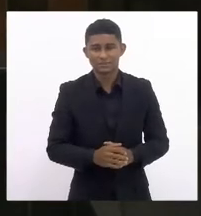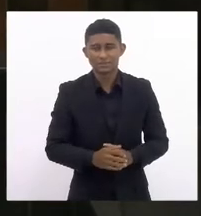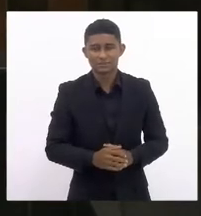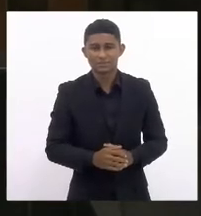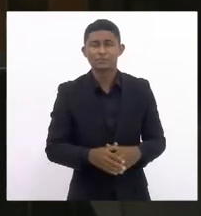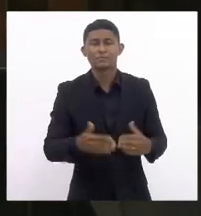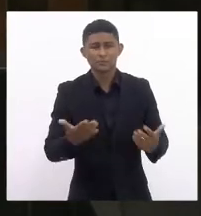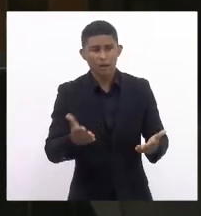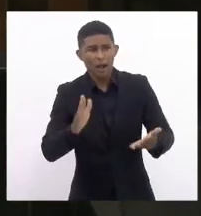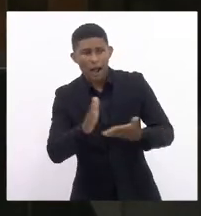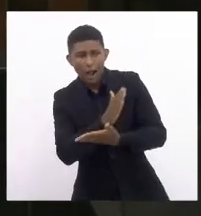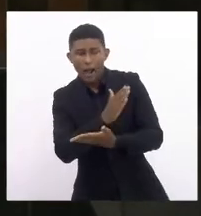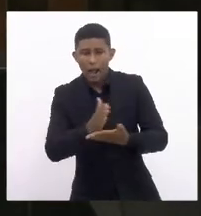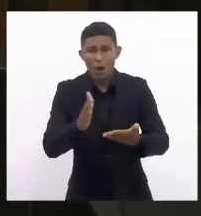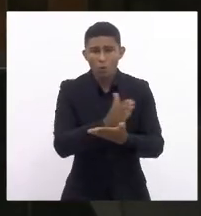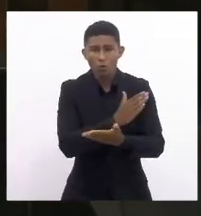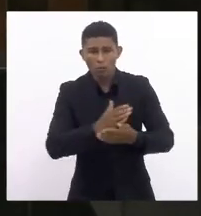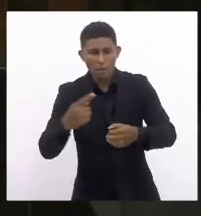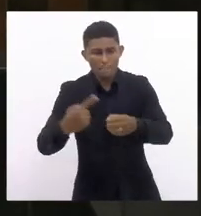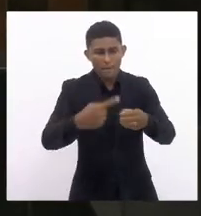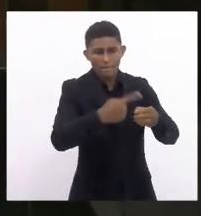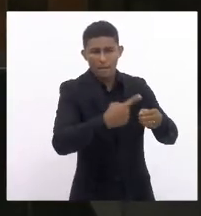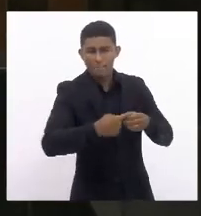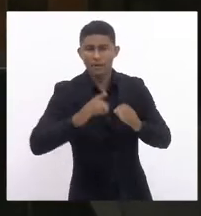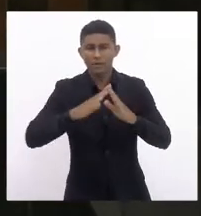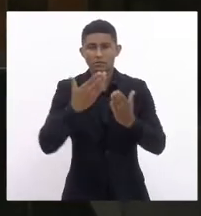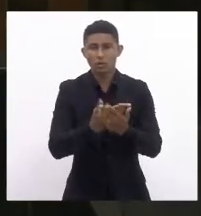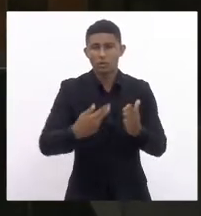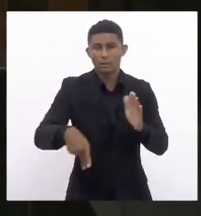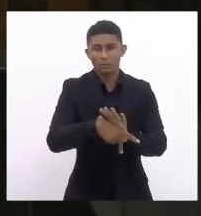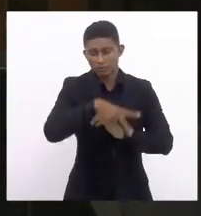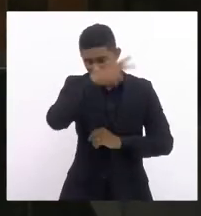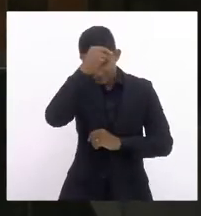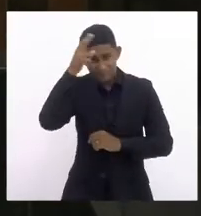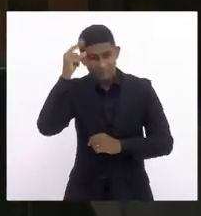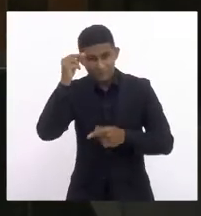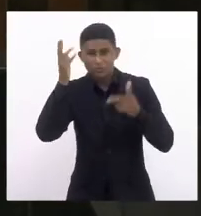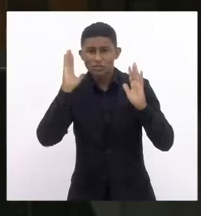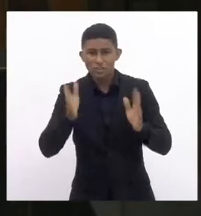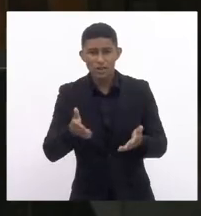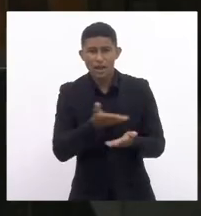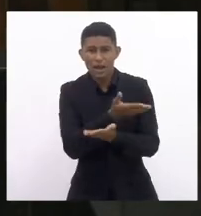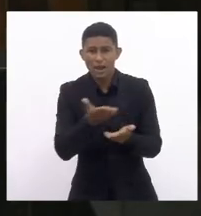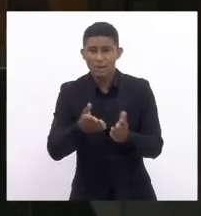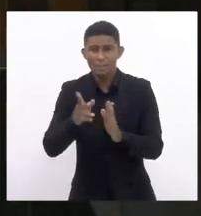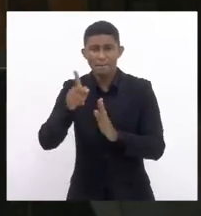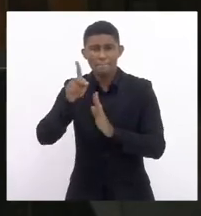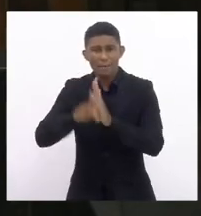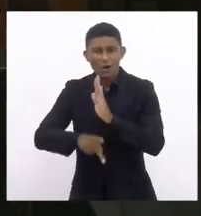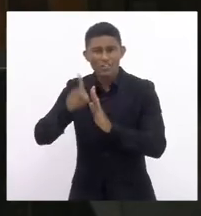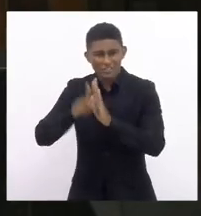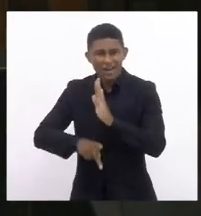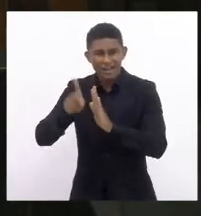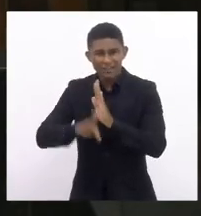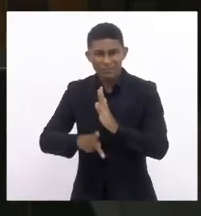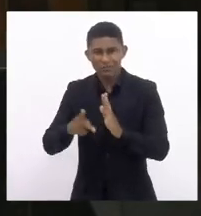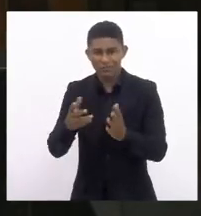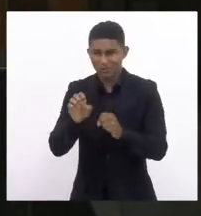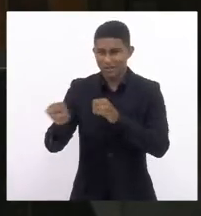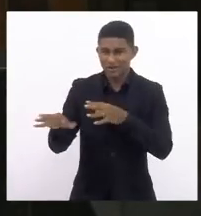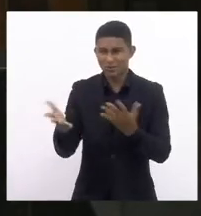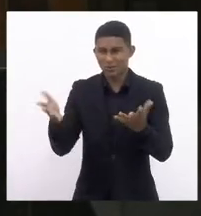municipais começaram a estruturar projetos de educação inclusiva. Ainda é um processo muito,